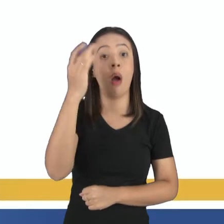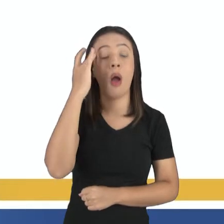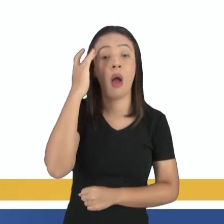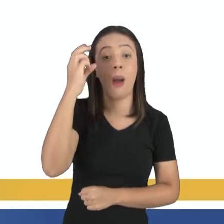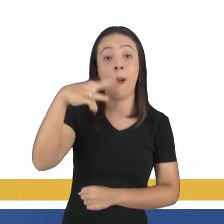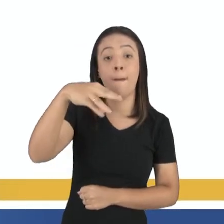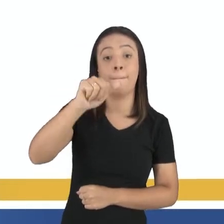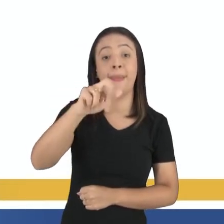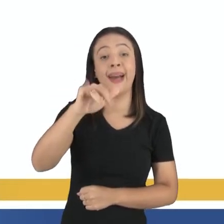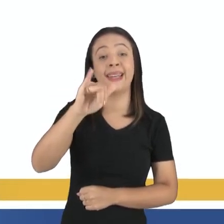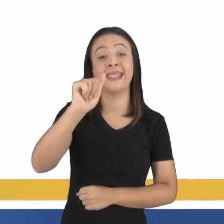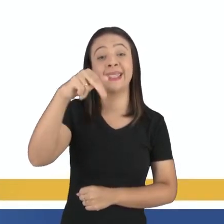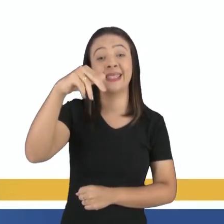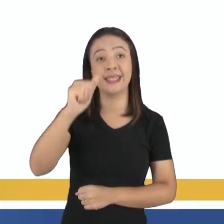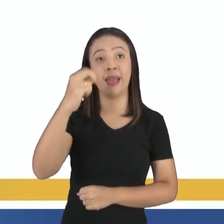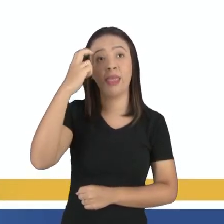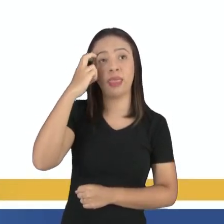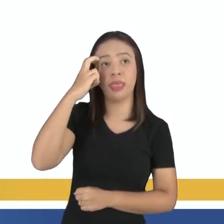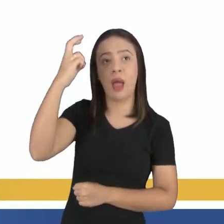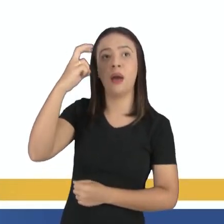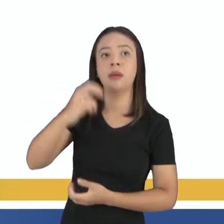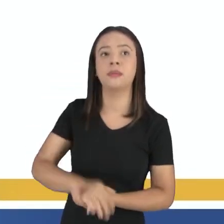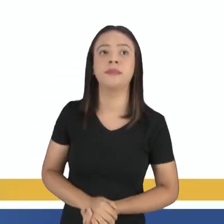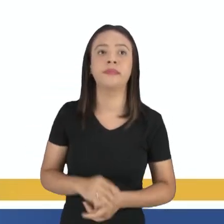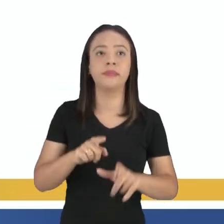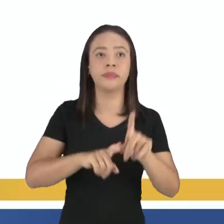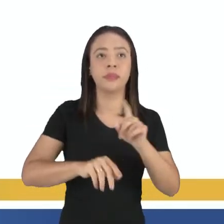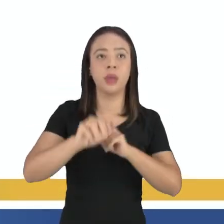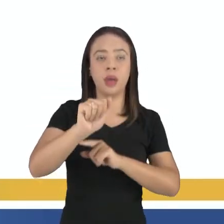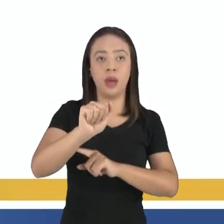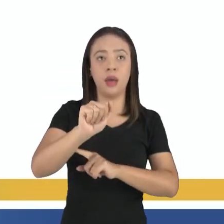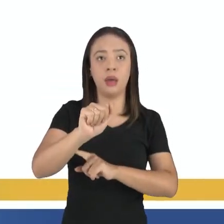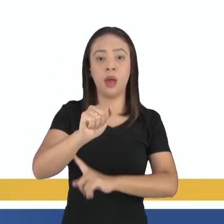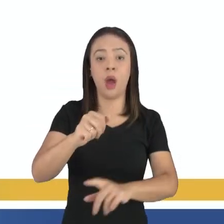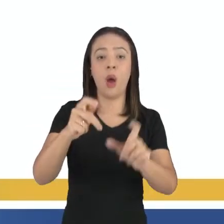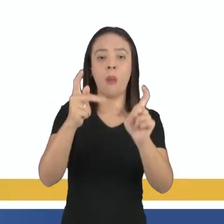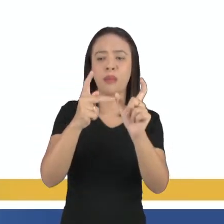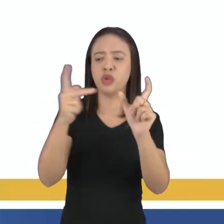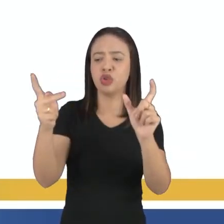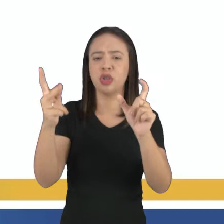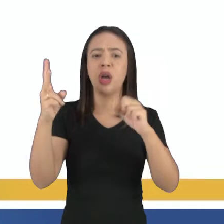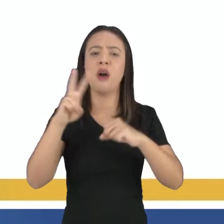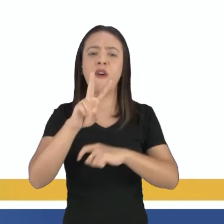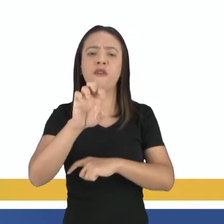aí, a letra A, predicado verbal. Quem seria dessas aí um predicado verbal?